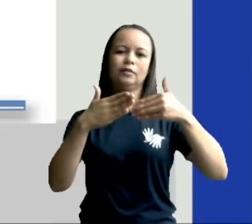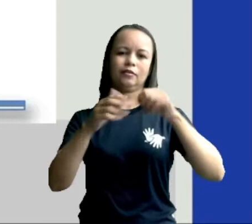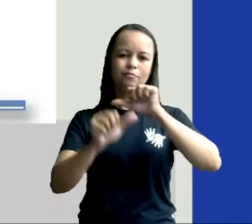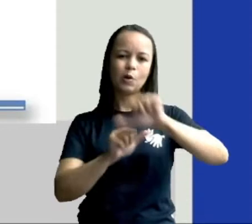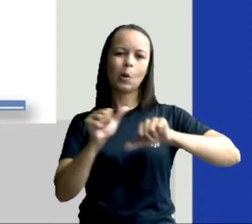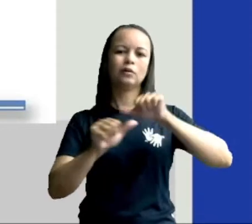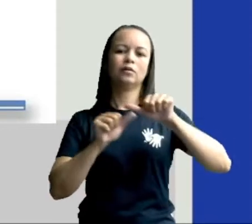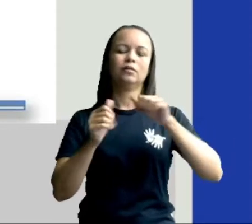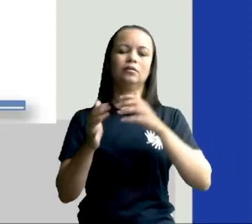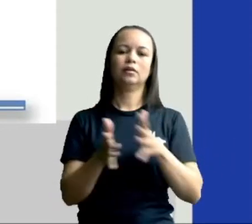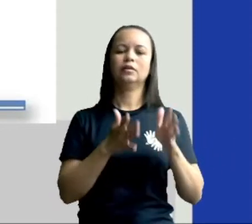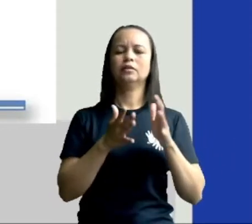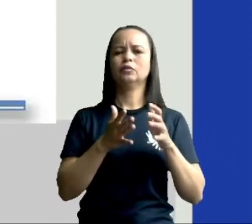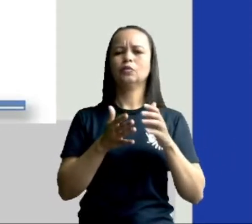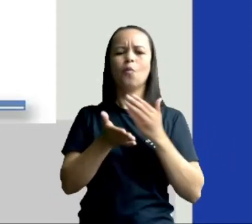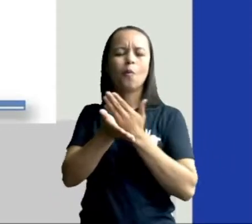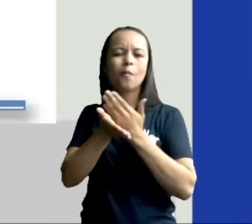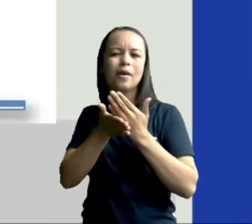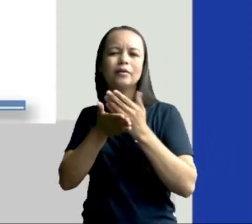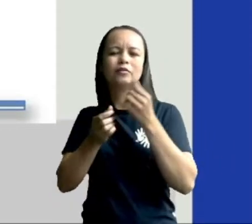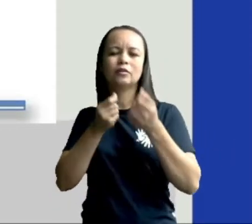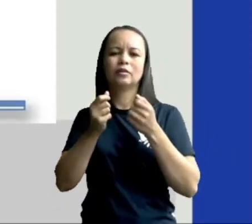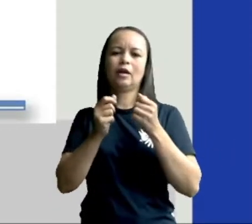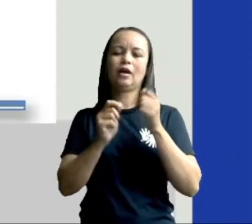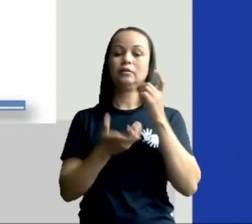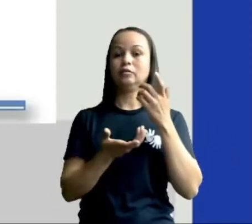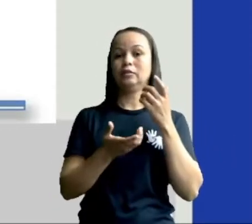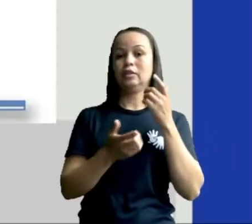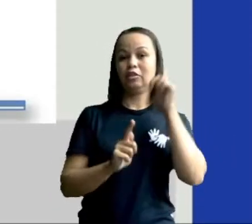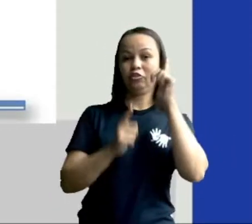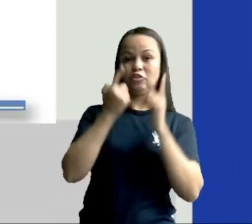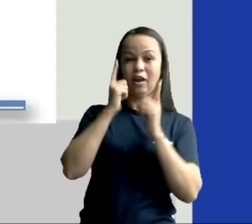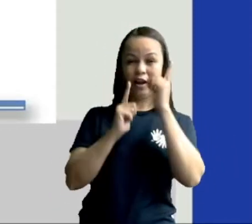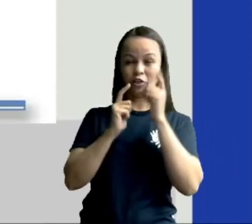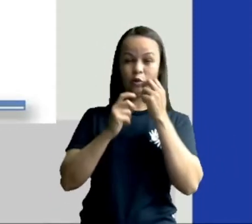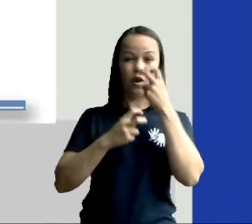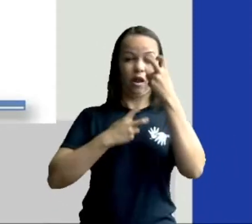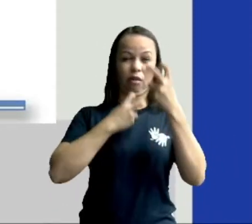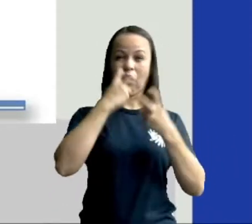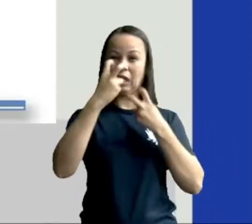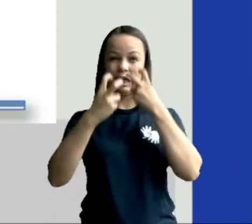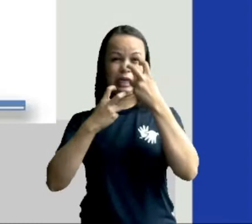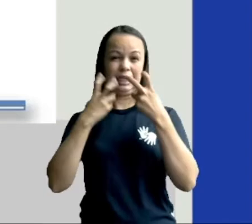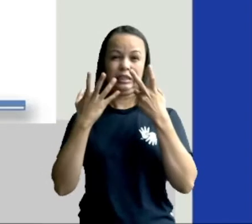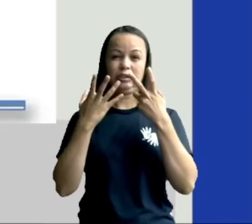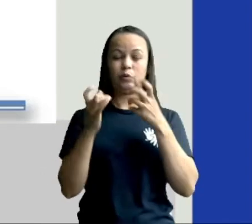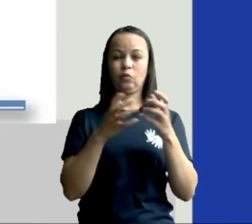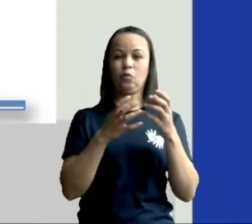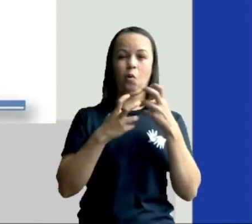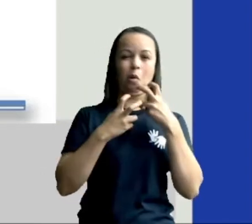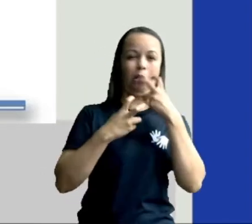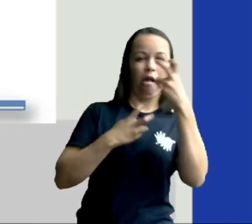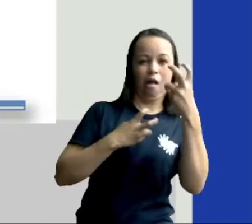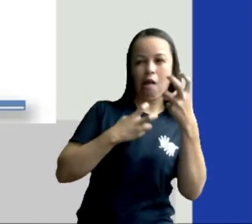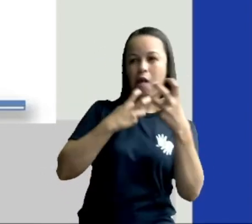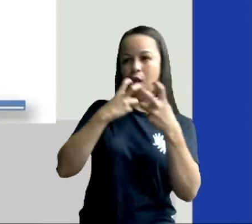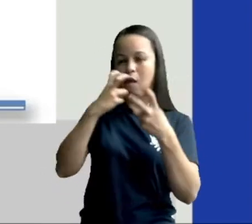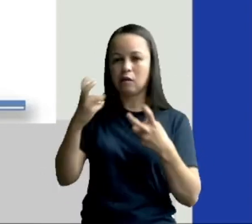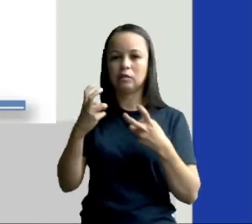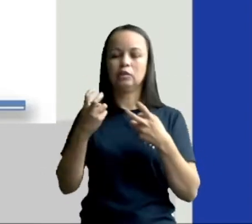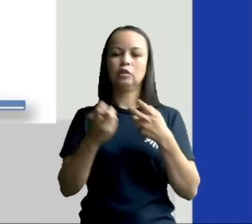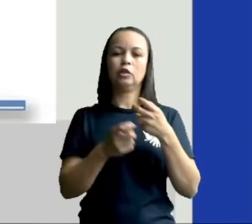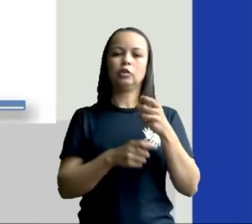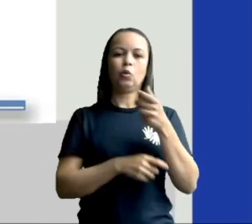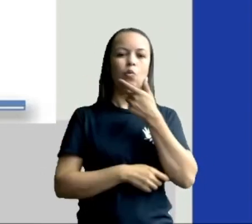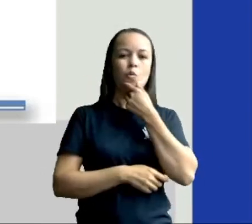No início, os homens comunicavam através de gestos e gritos, né? Aqueles gestos, aqueles uivados, ou seja, o homem das cavernas